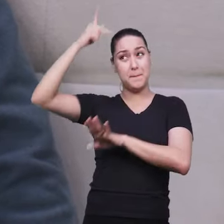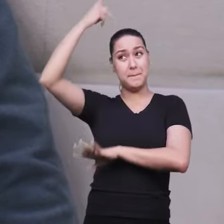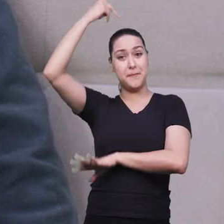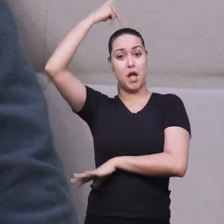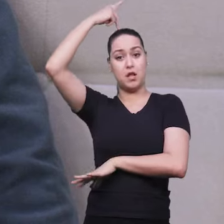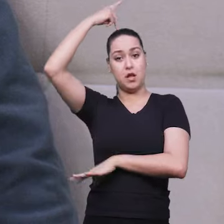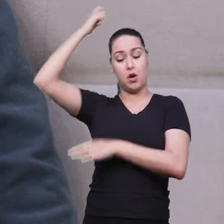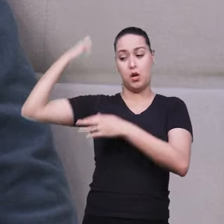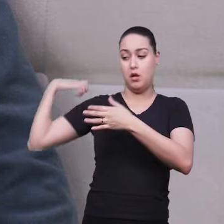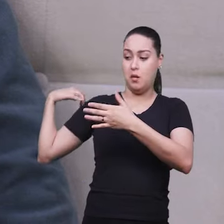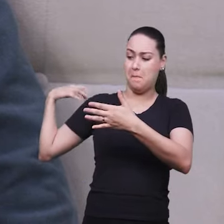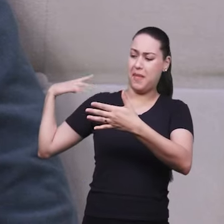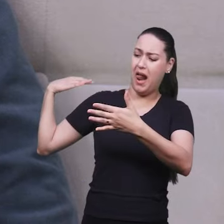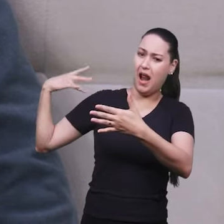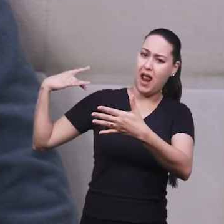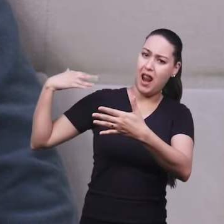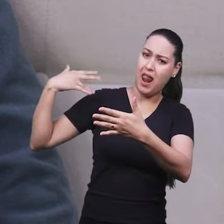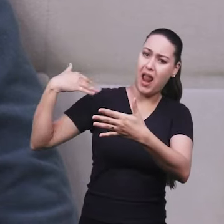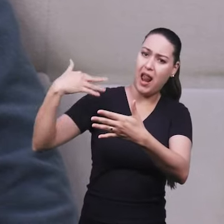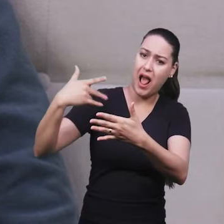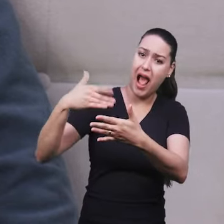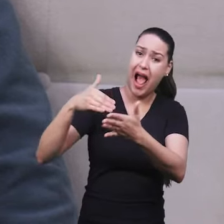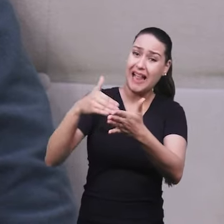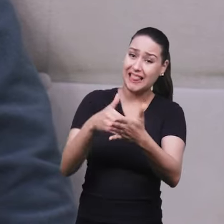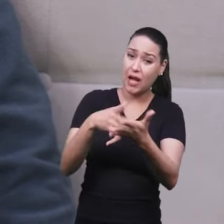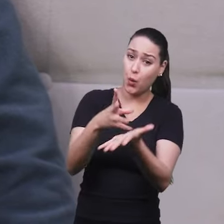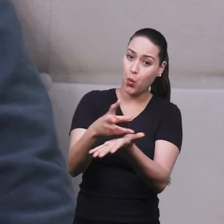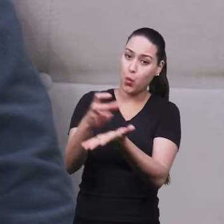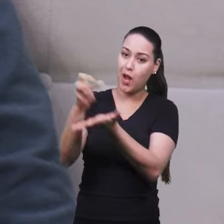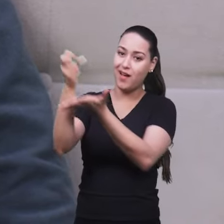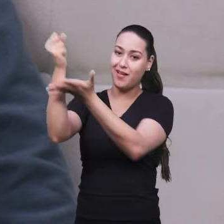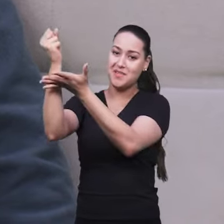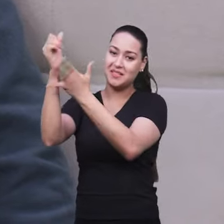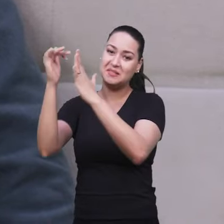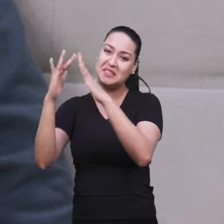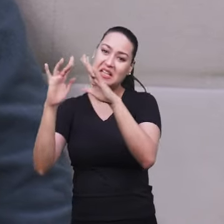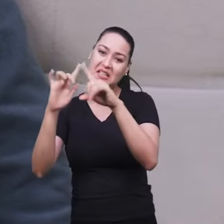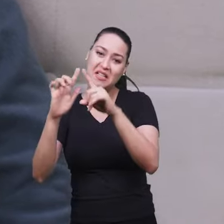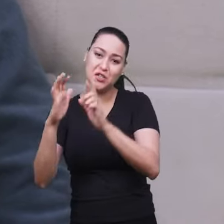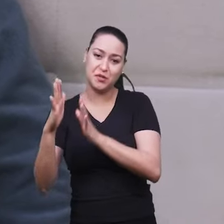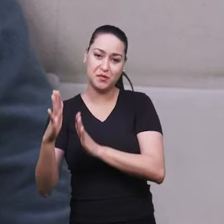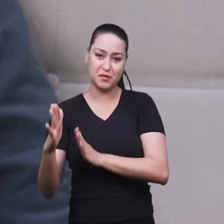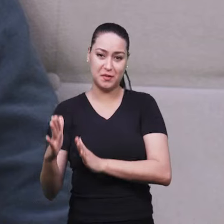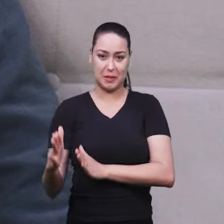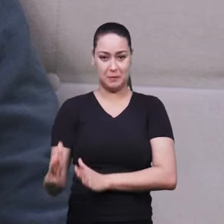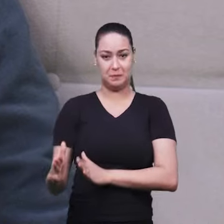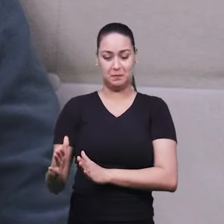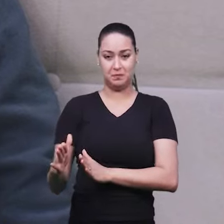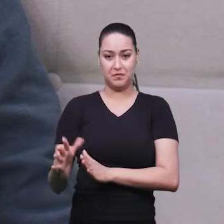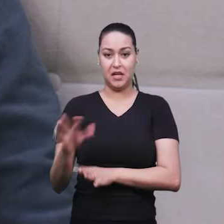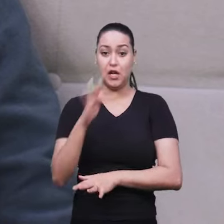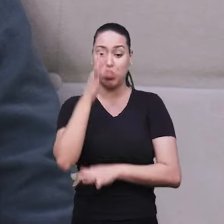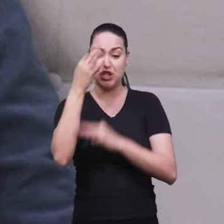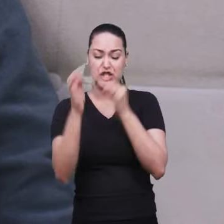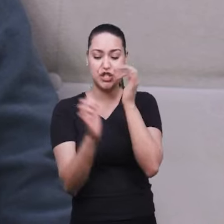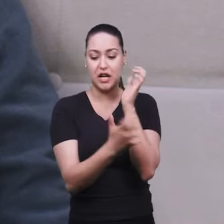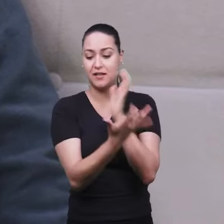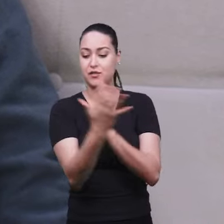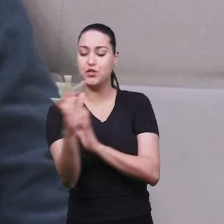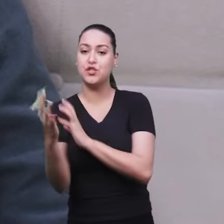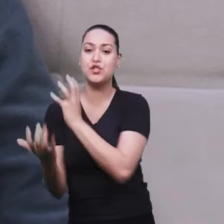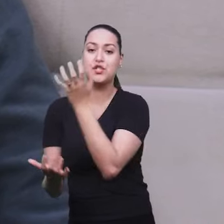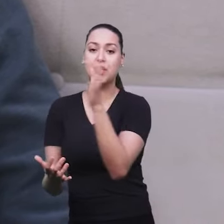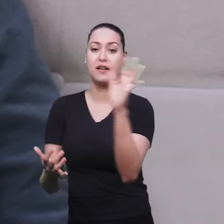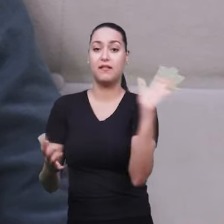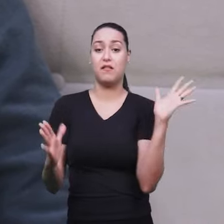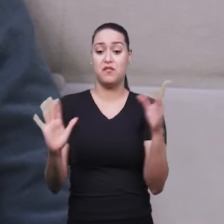permanecerá viva até o arrebatamento da Igreja fiel. Jardim